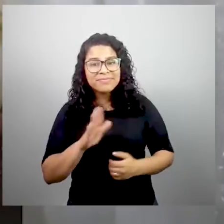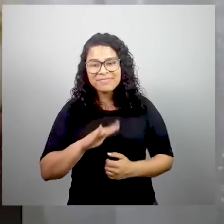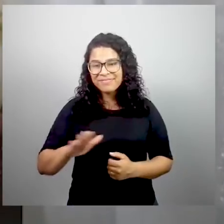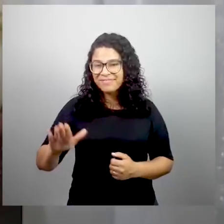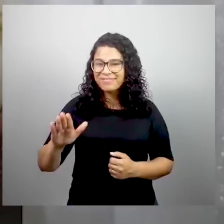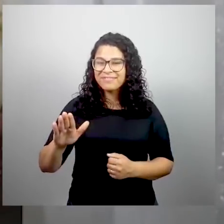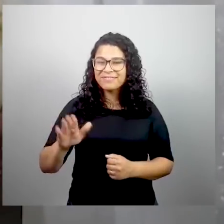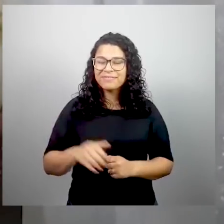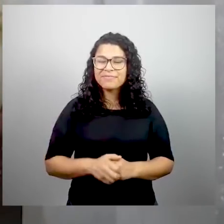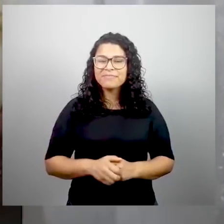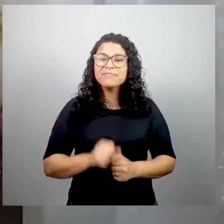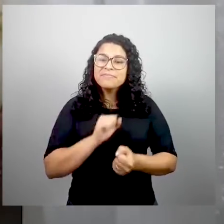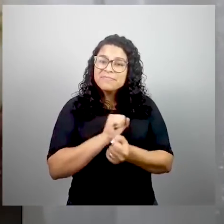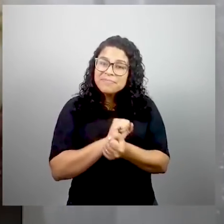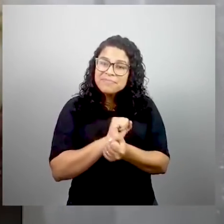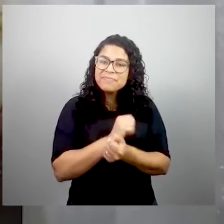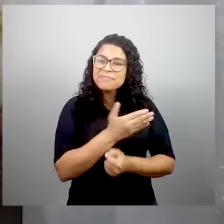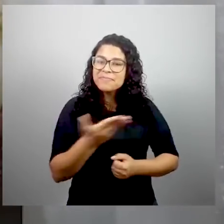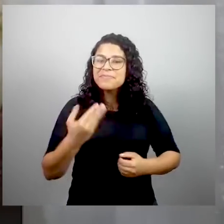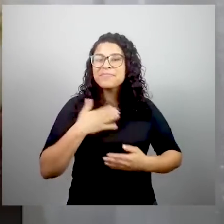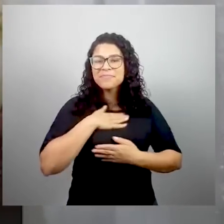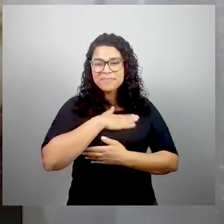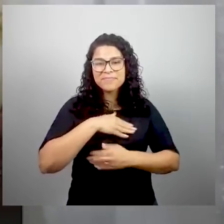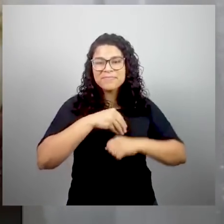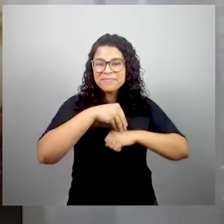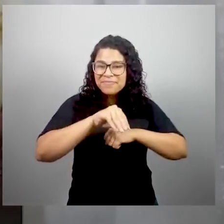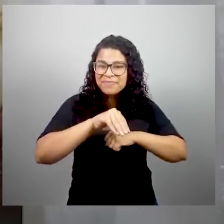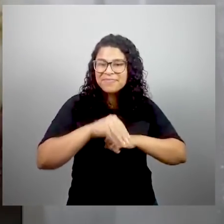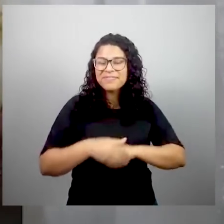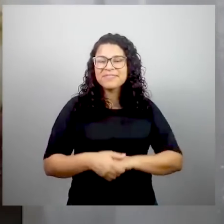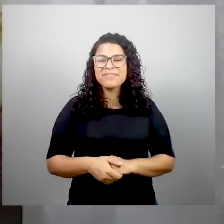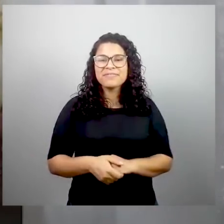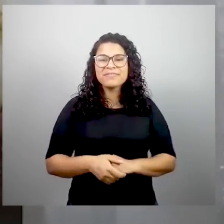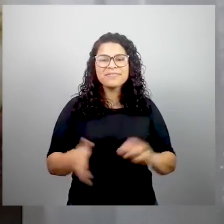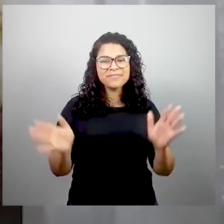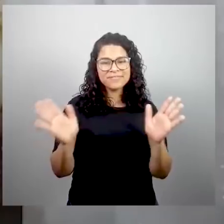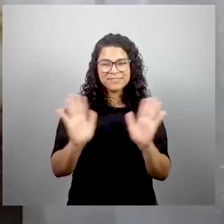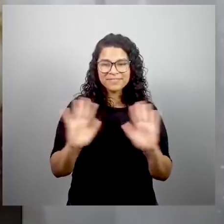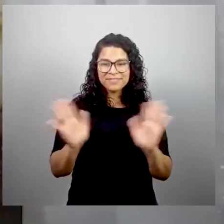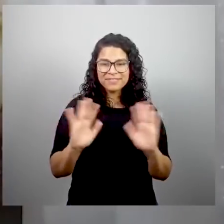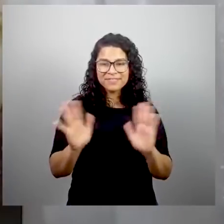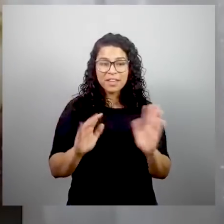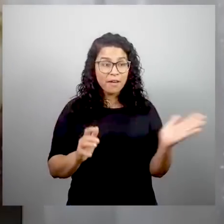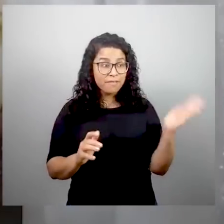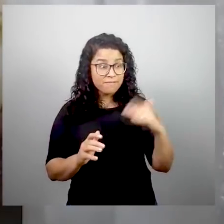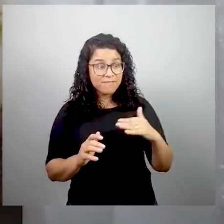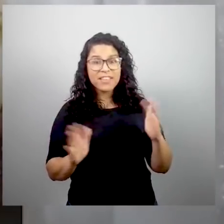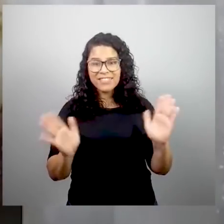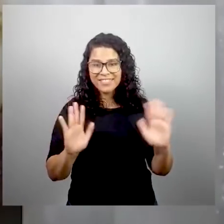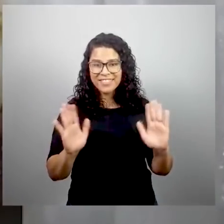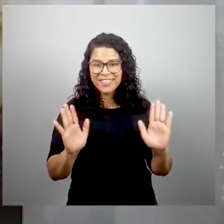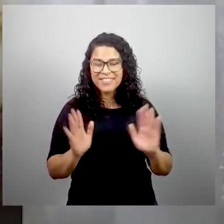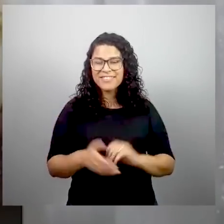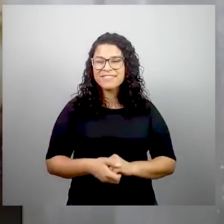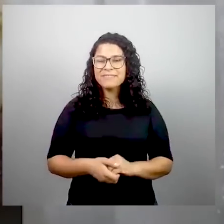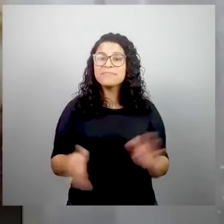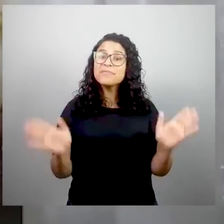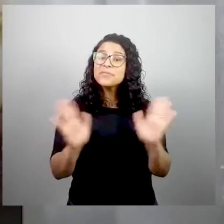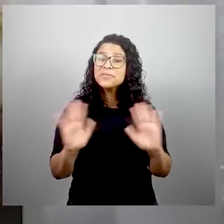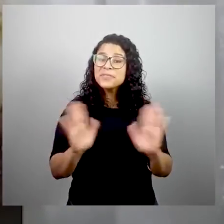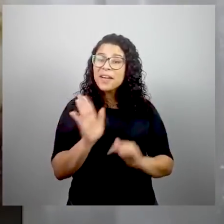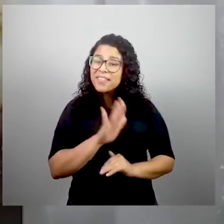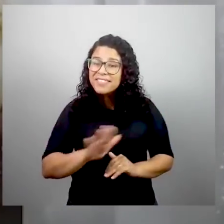criançada. Espero que vocês tenham gostado da dica da Lilica. Então, tchau. Dá tchau para eles, Lilica.